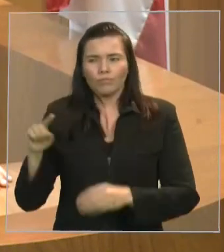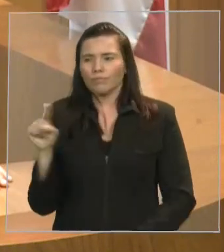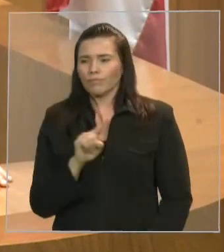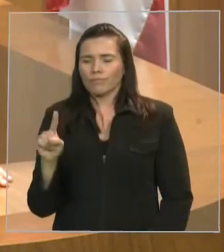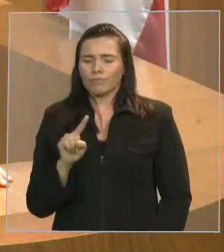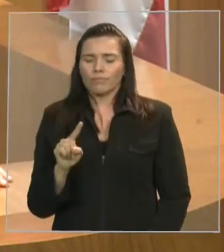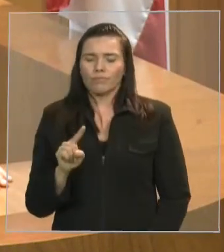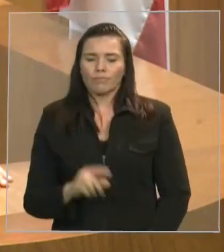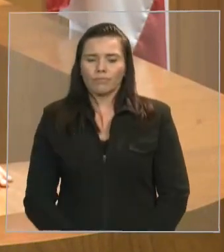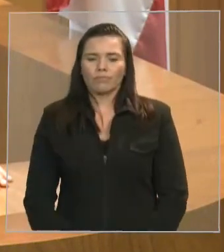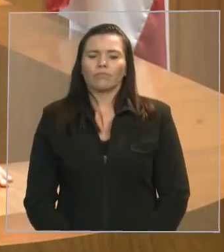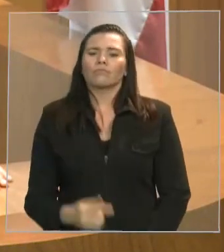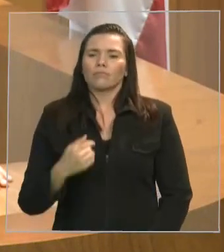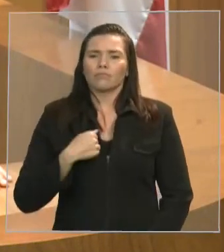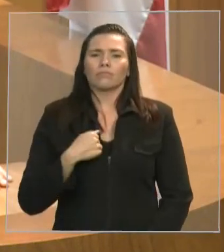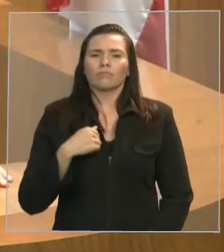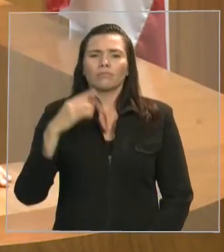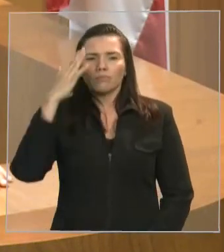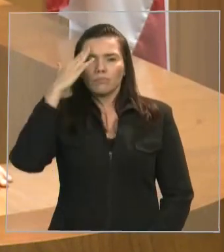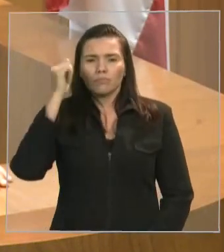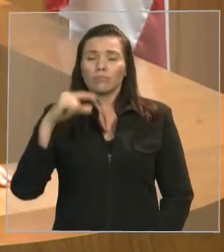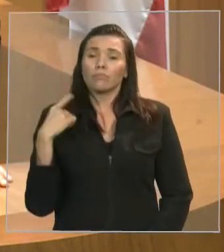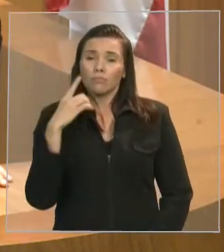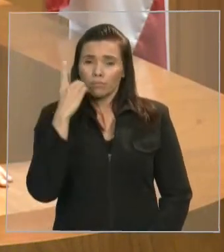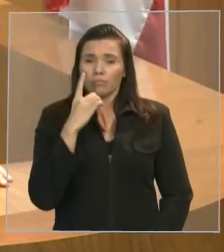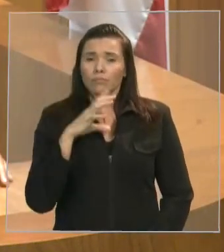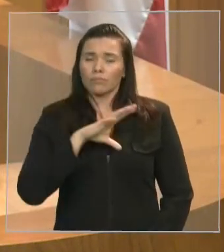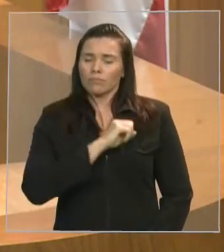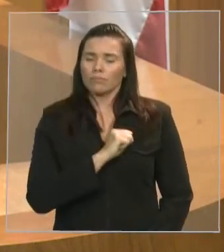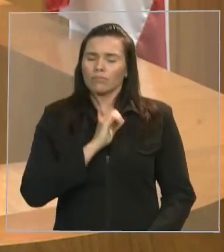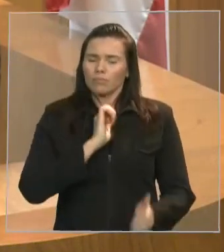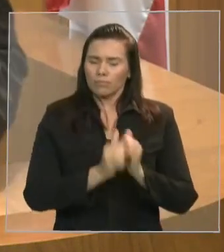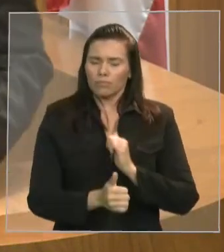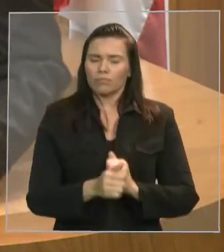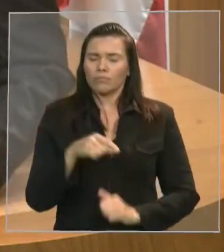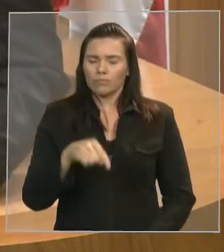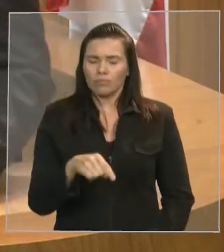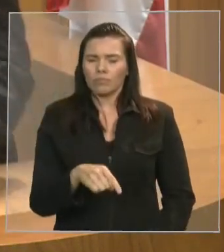Casa, evitarão que o senhor termine de enterrar o esporte no Estado do Maranhão.